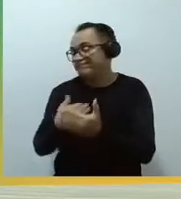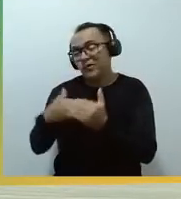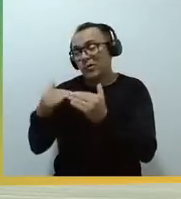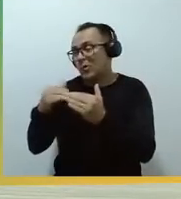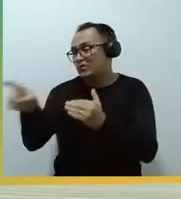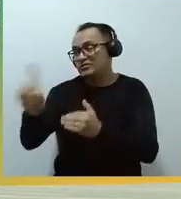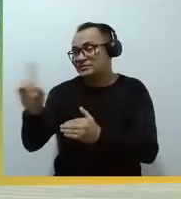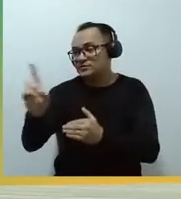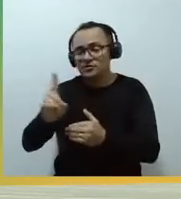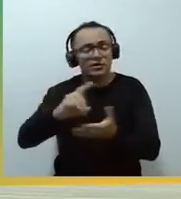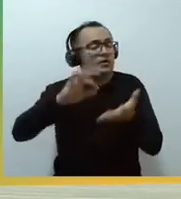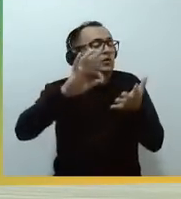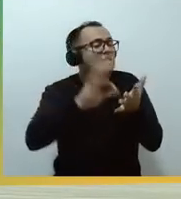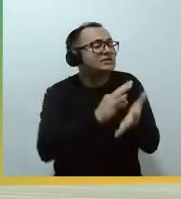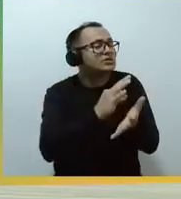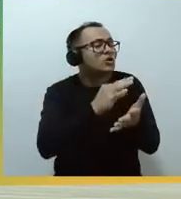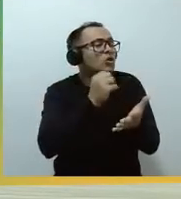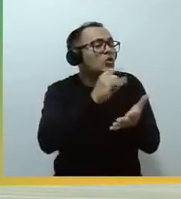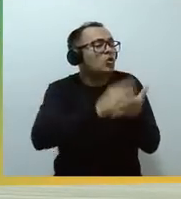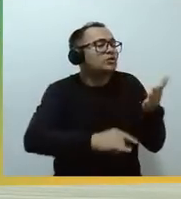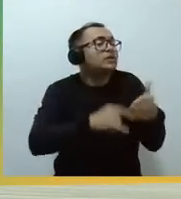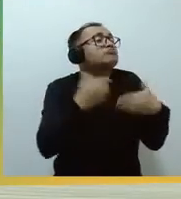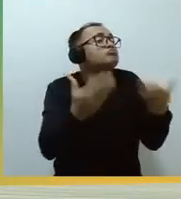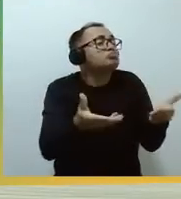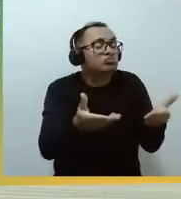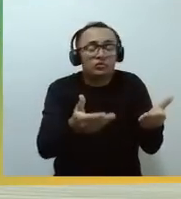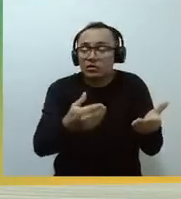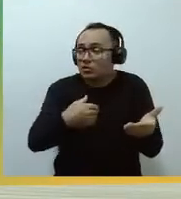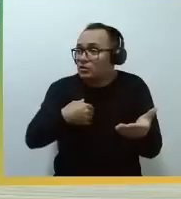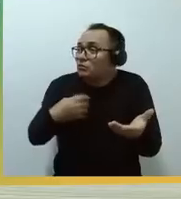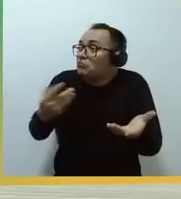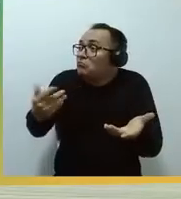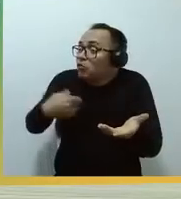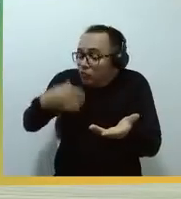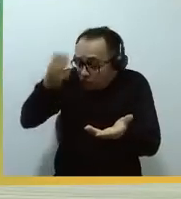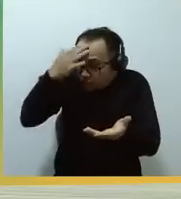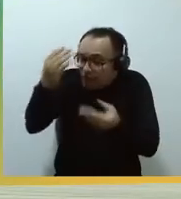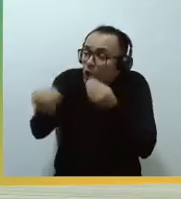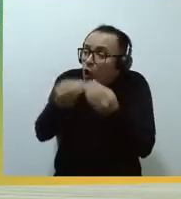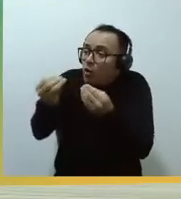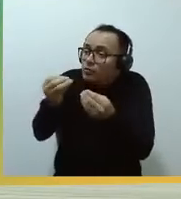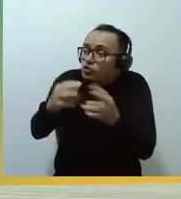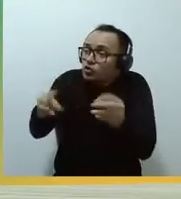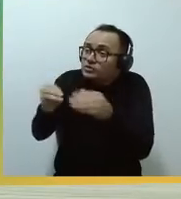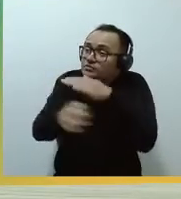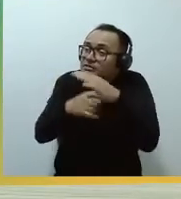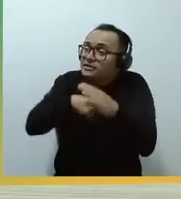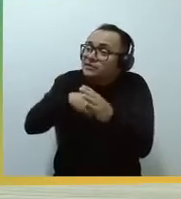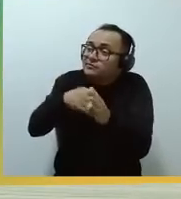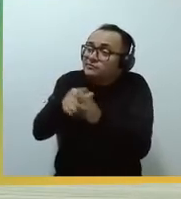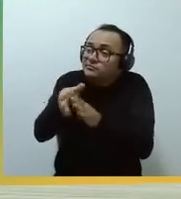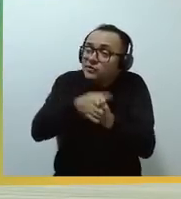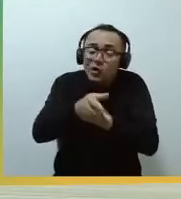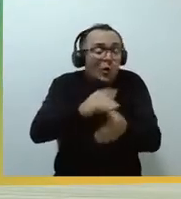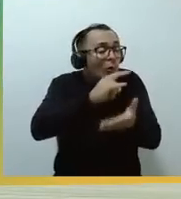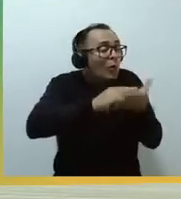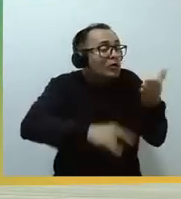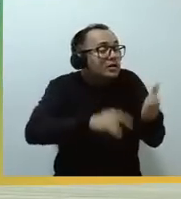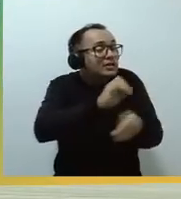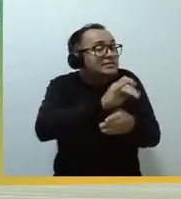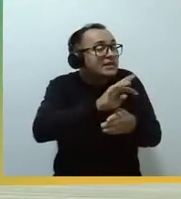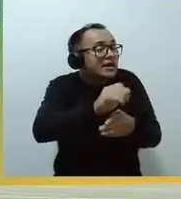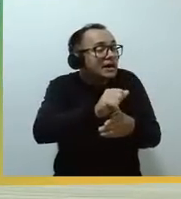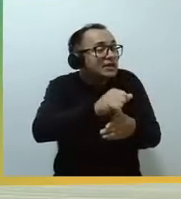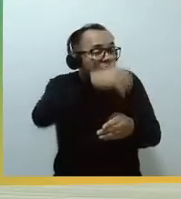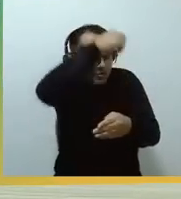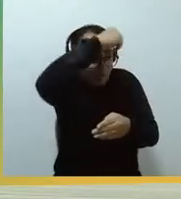contrato, então? Mas como é que eu vou saber se a empresa tem um procurador que assina quantas empresas. Todos os contratos da Serrana. A gente tem. Porque a prefeitura gosta de fazer contrato com a